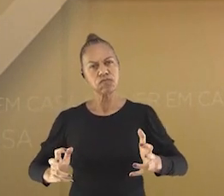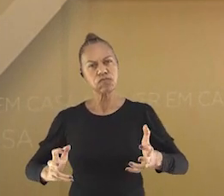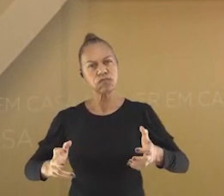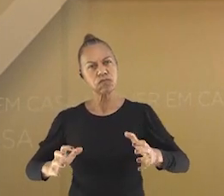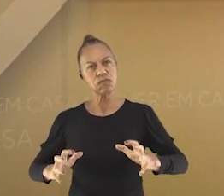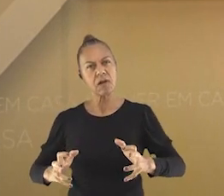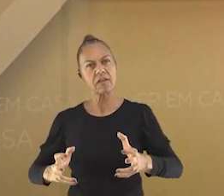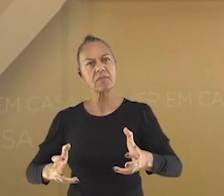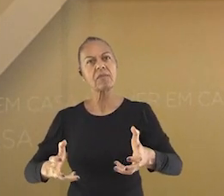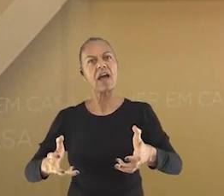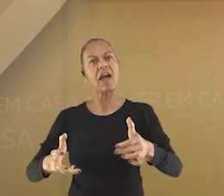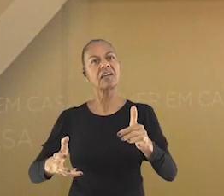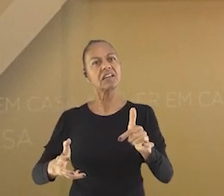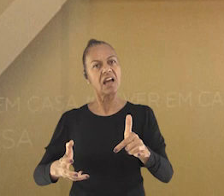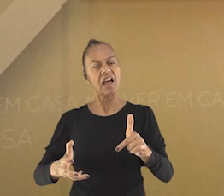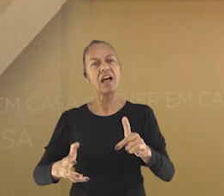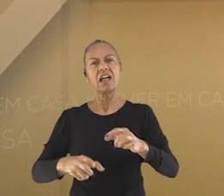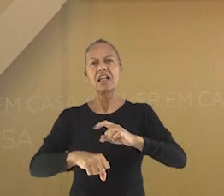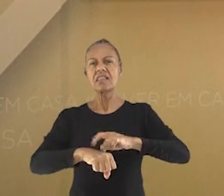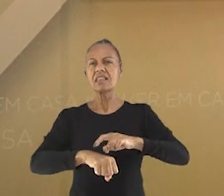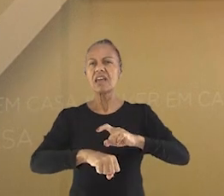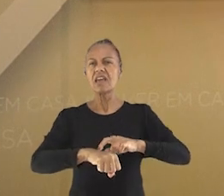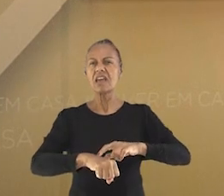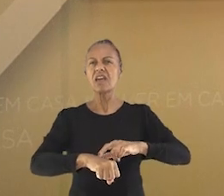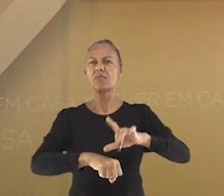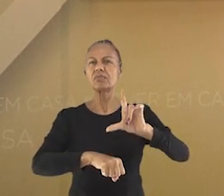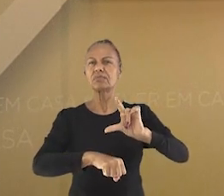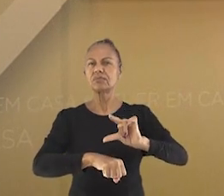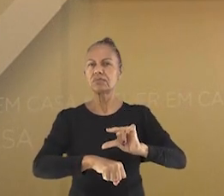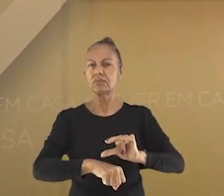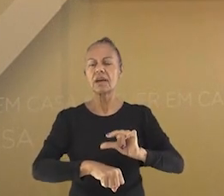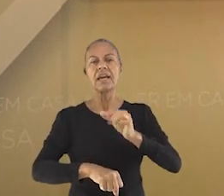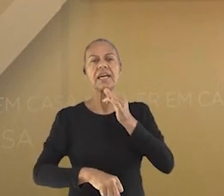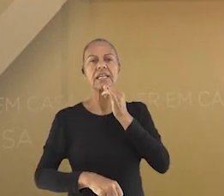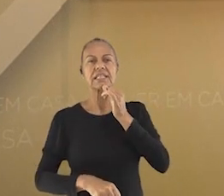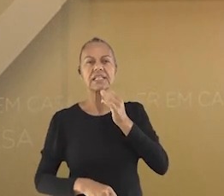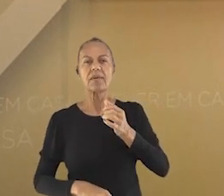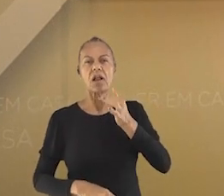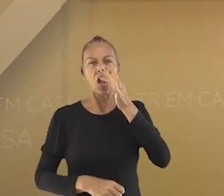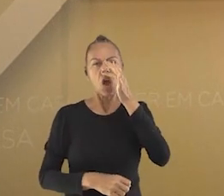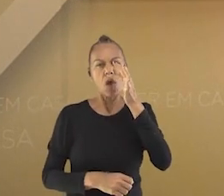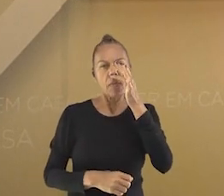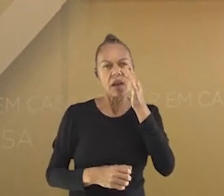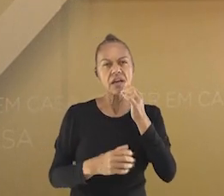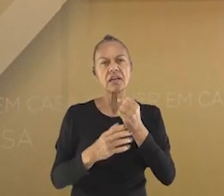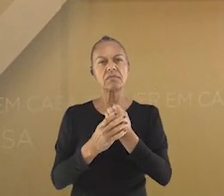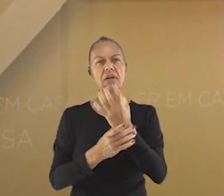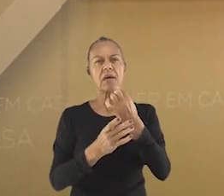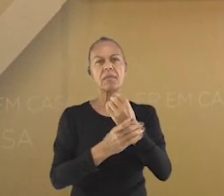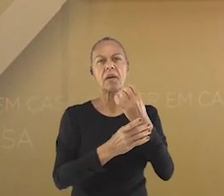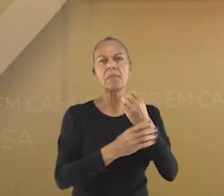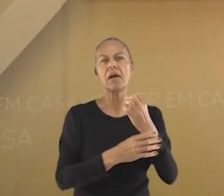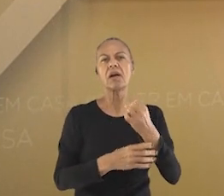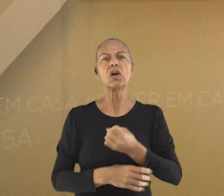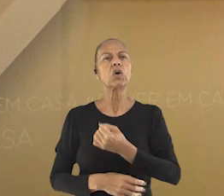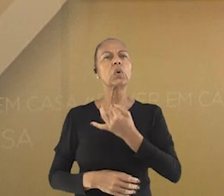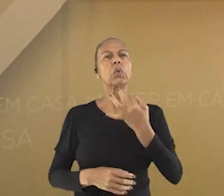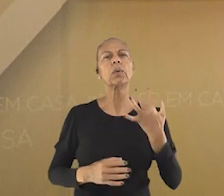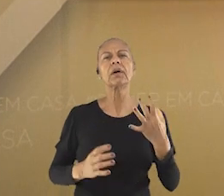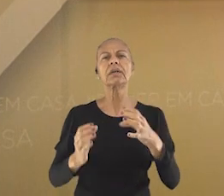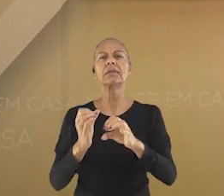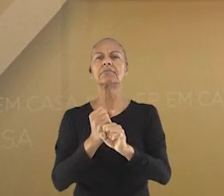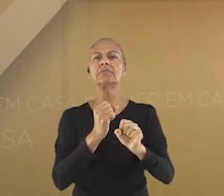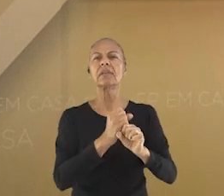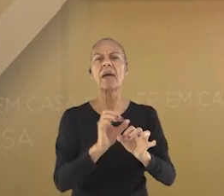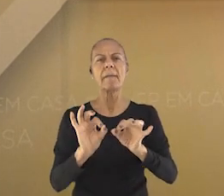podem fazer desde tarefas simples que vão economizar tempo, como contar mudas e